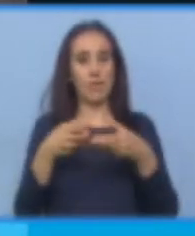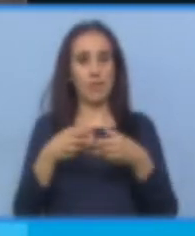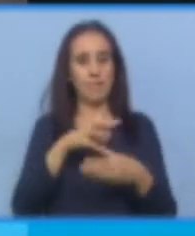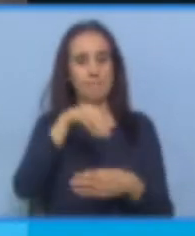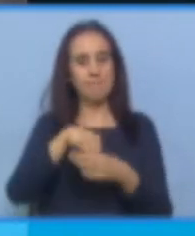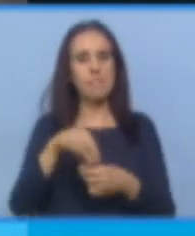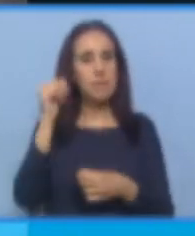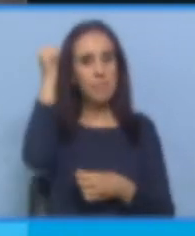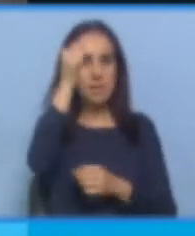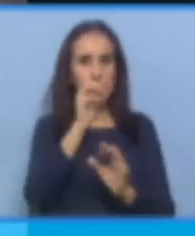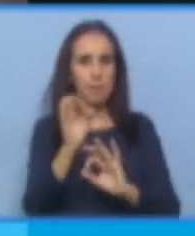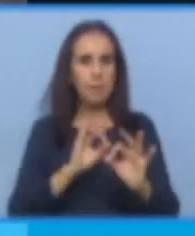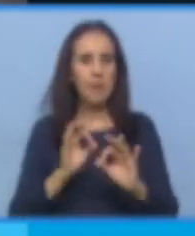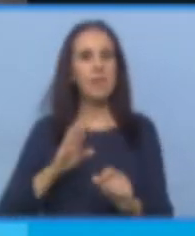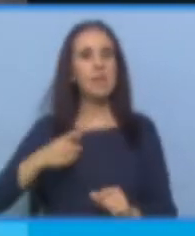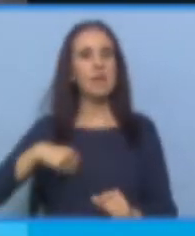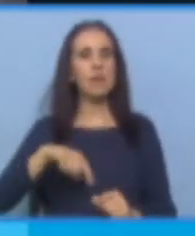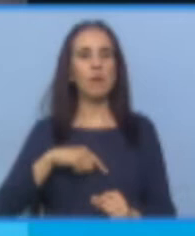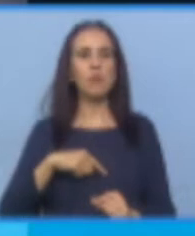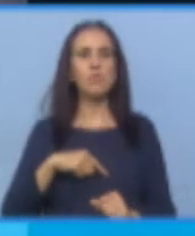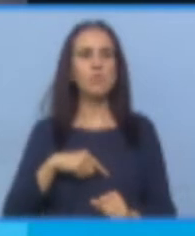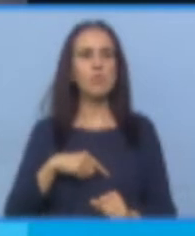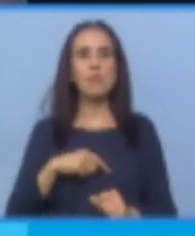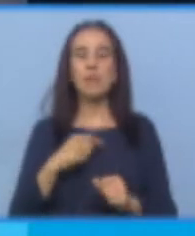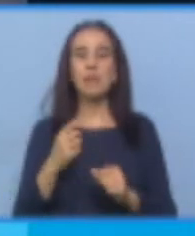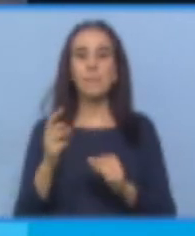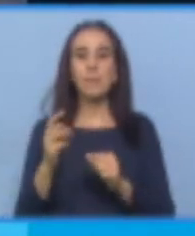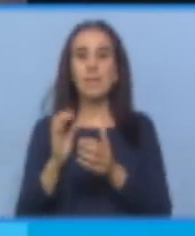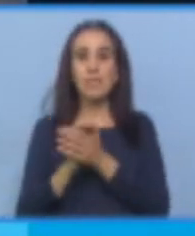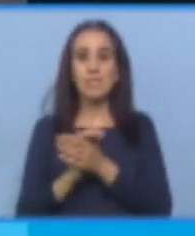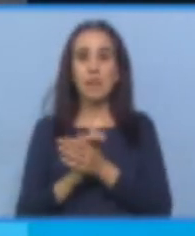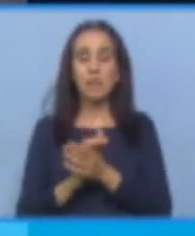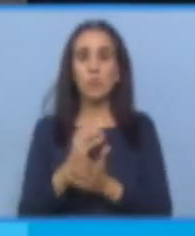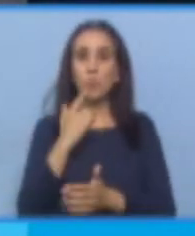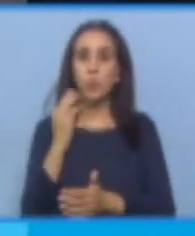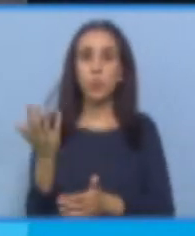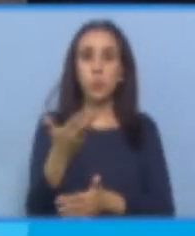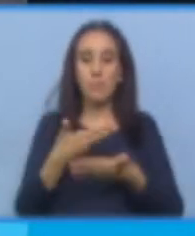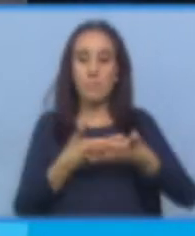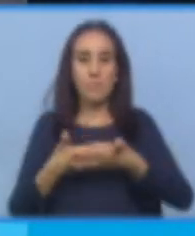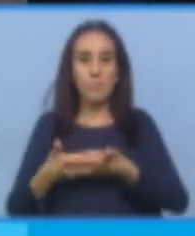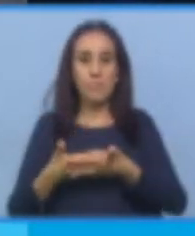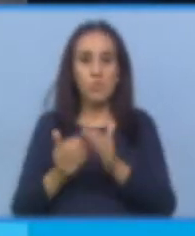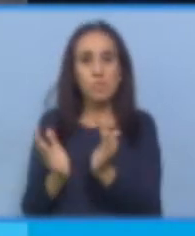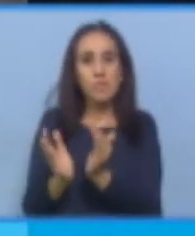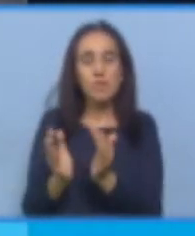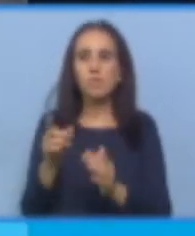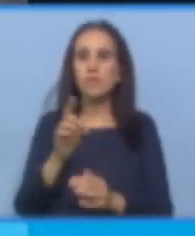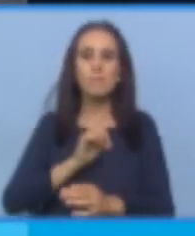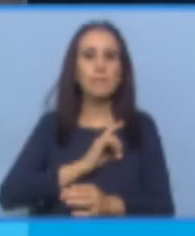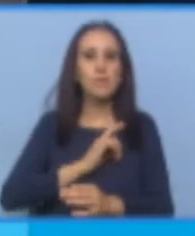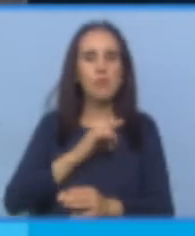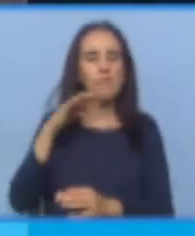preparação do batismo e nós recebemos muitos casais com bebés pequenos que não têm uma vivência